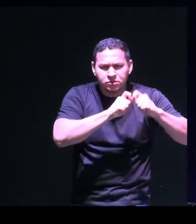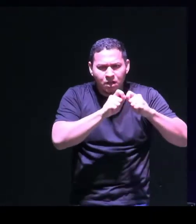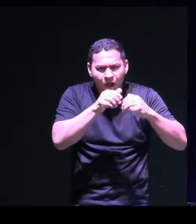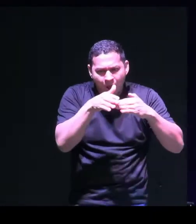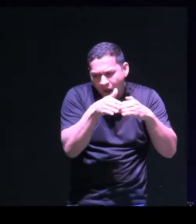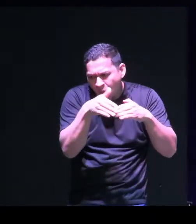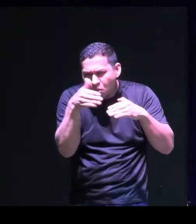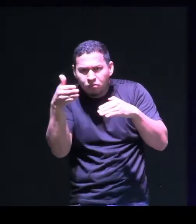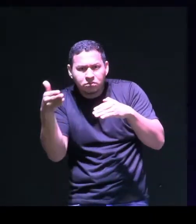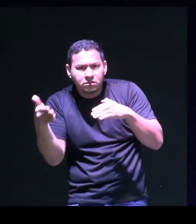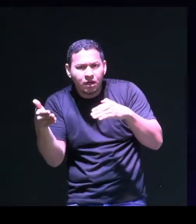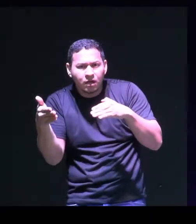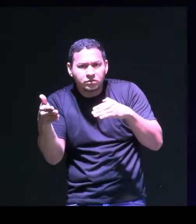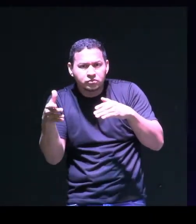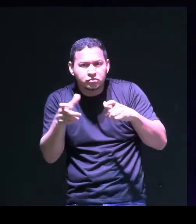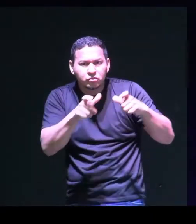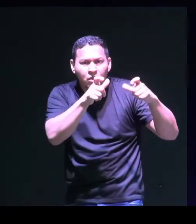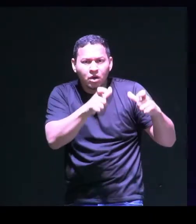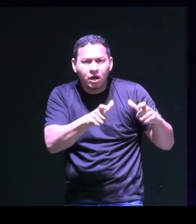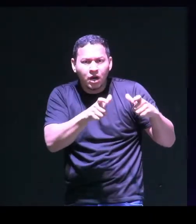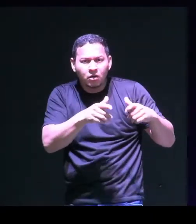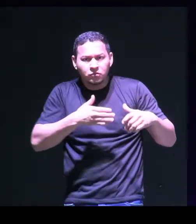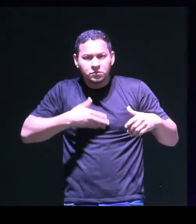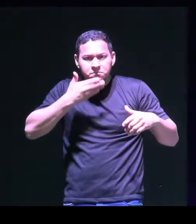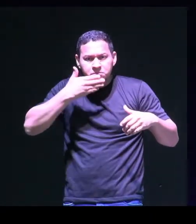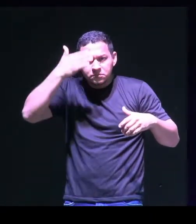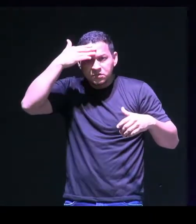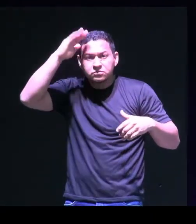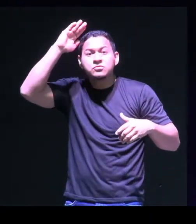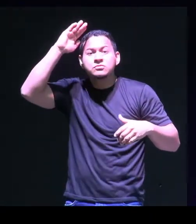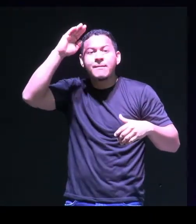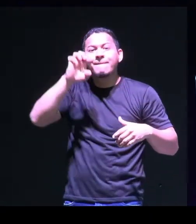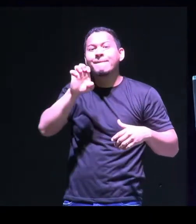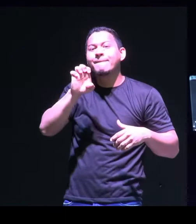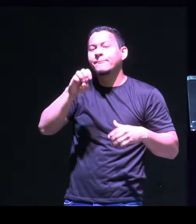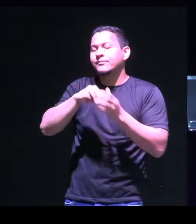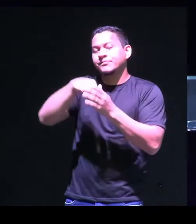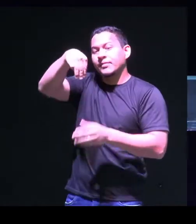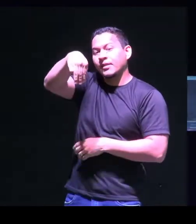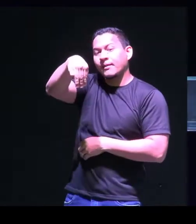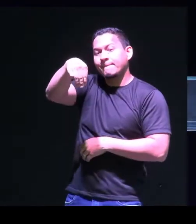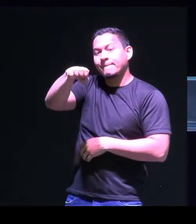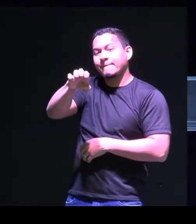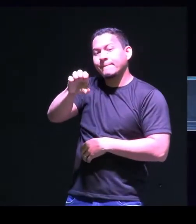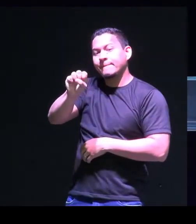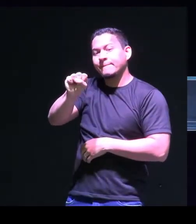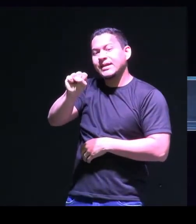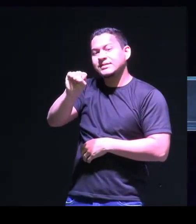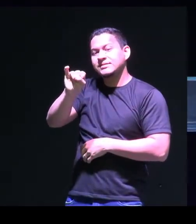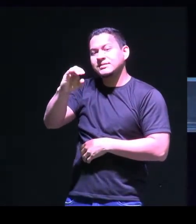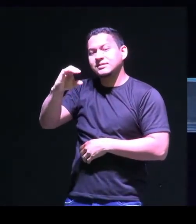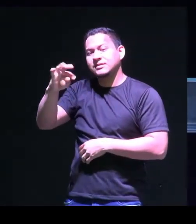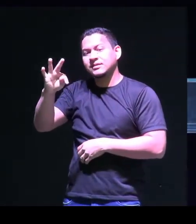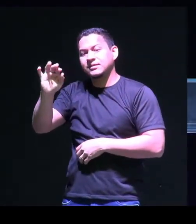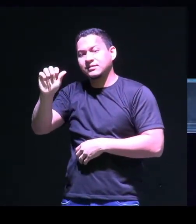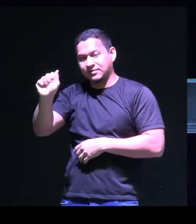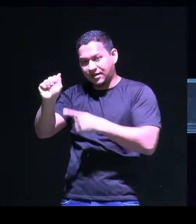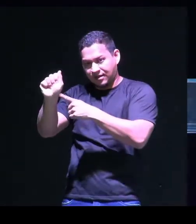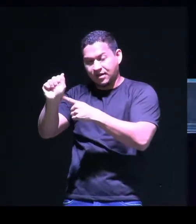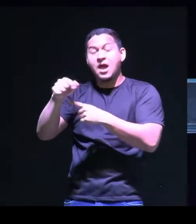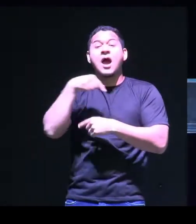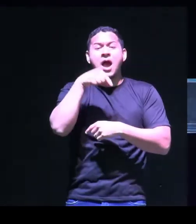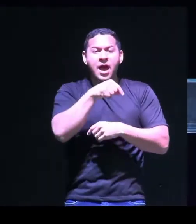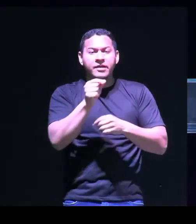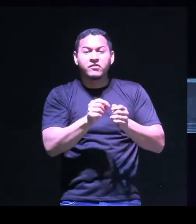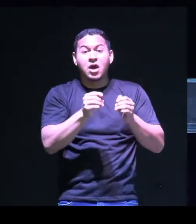da mesquita muçulmana, no Domo da Rocha, que onde era construído o templo de Salomão antigo, que deve